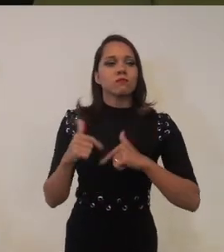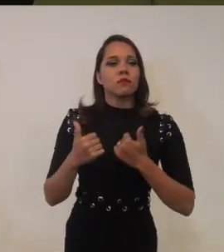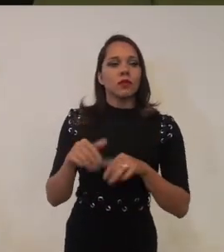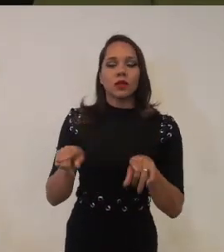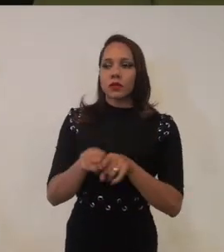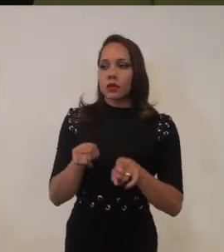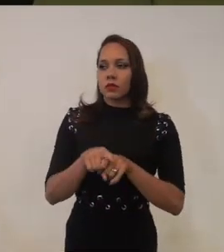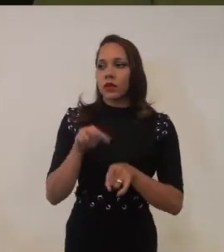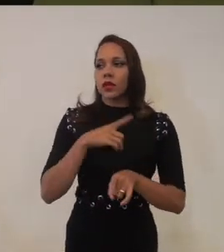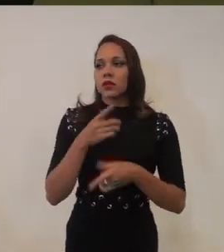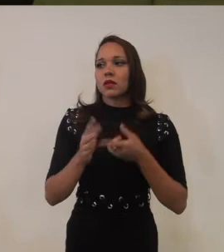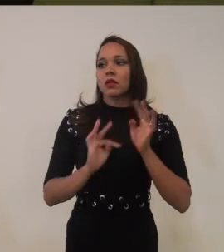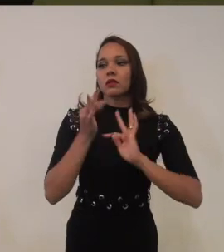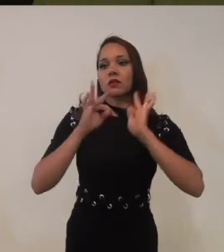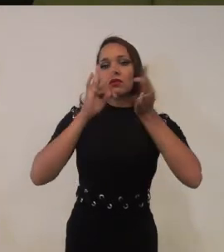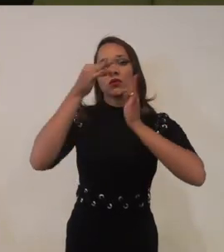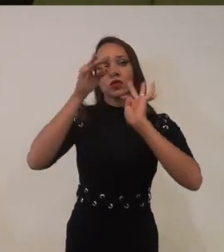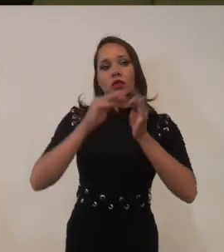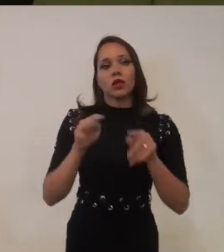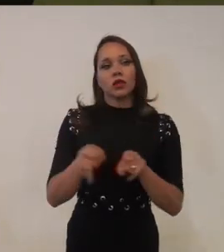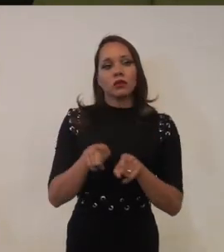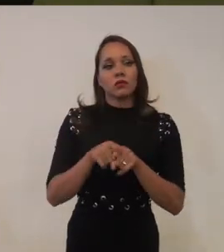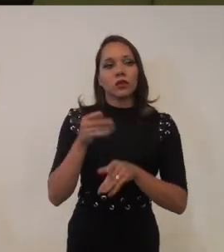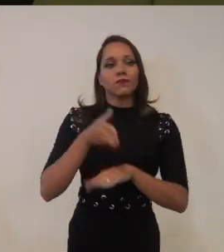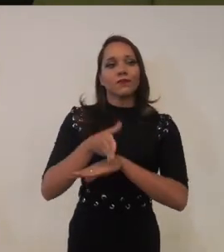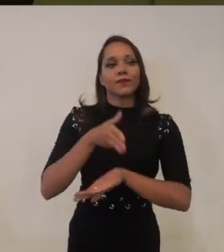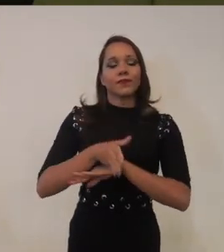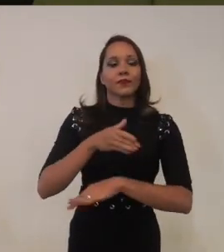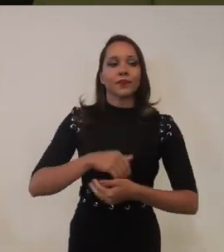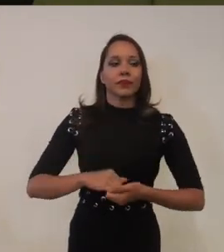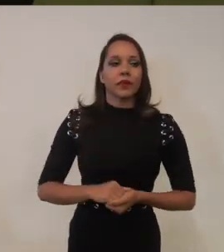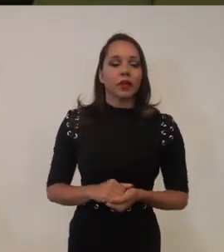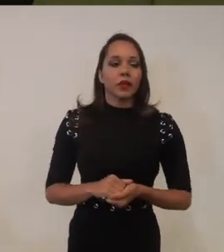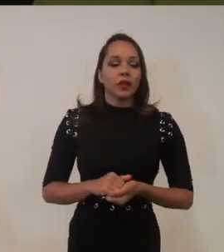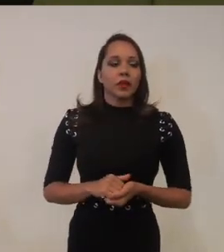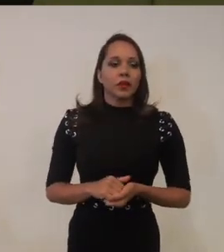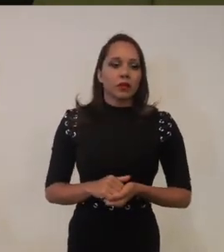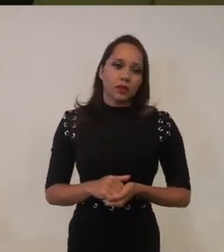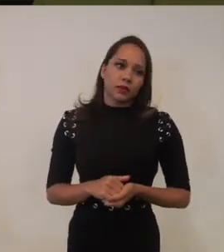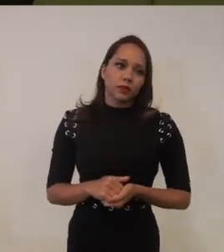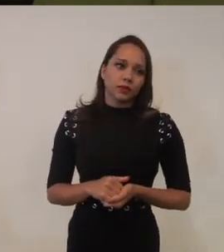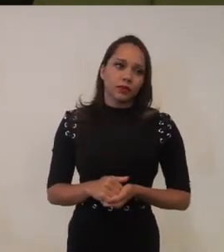termos de tecnologias e de participação. Ou seja,